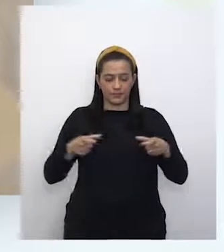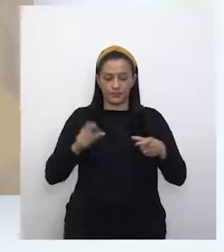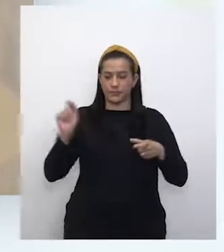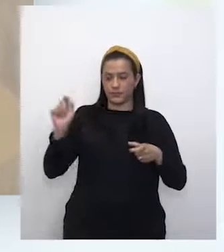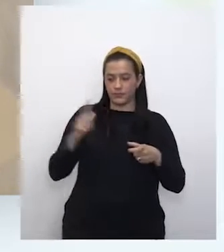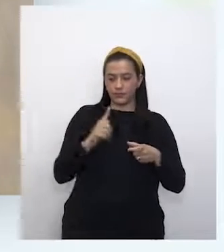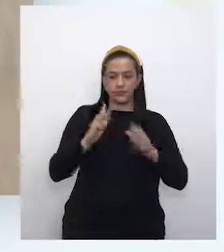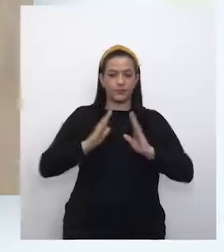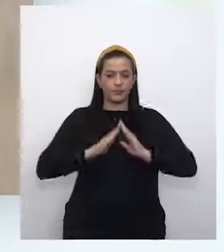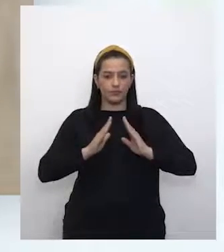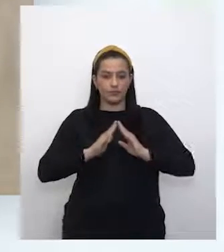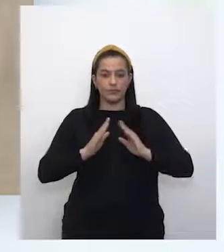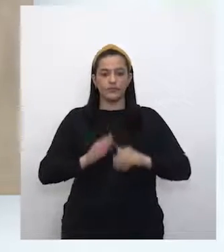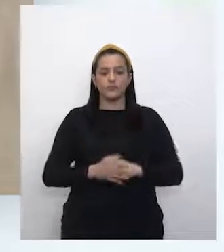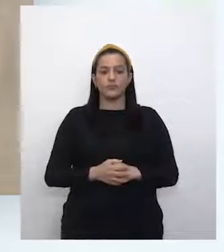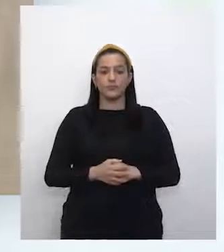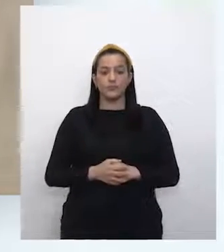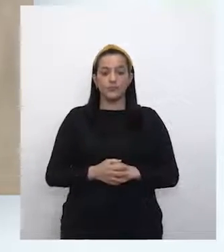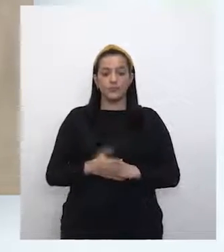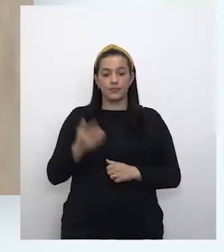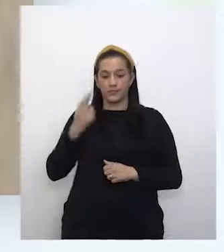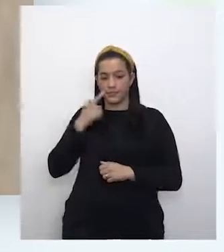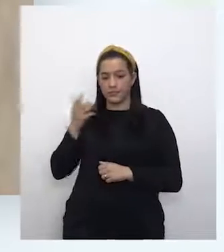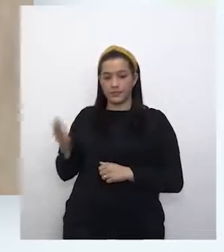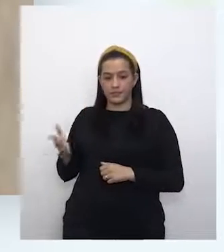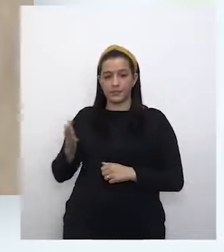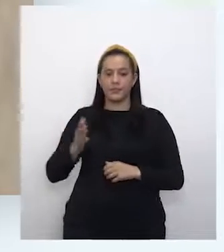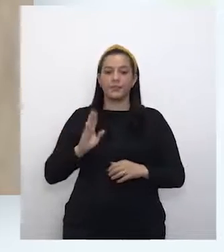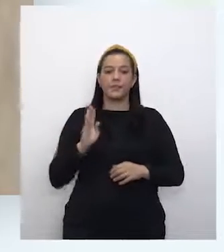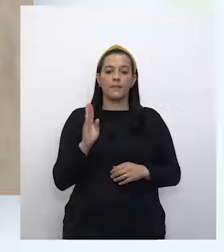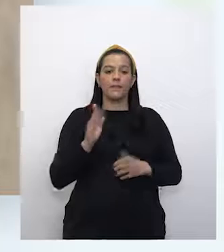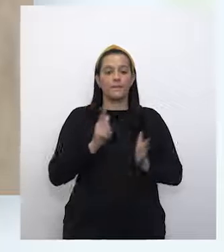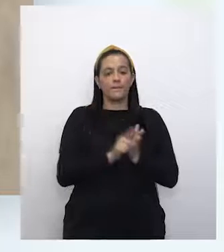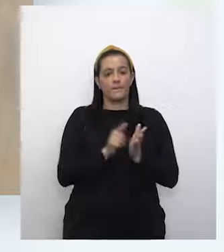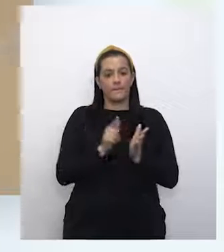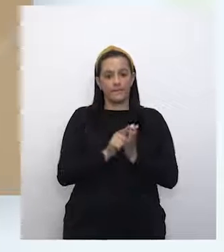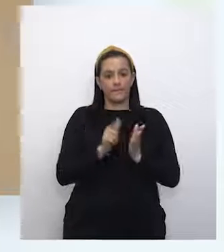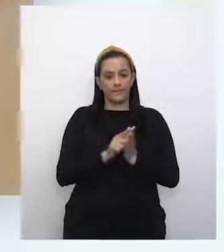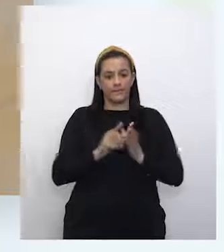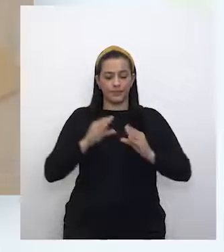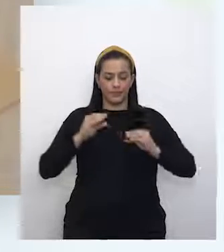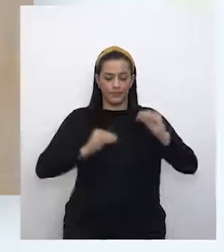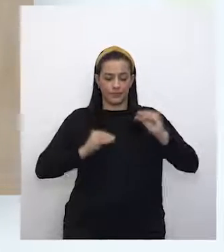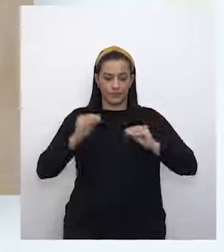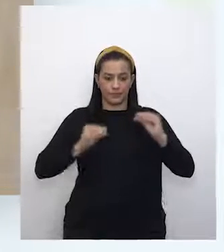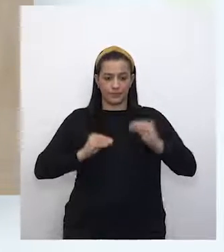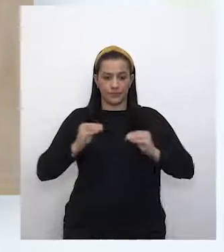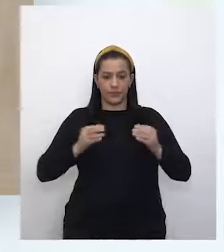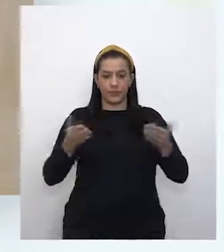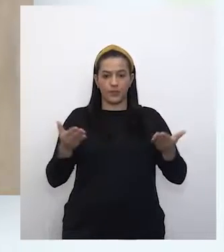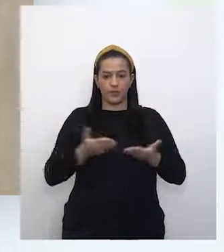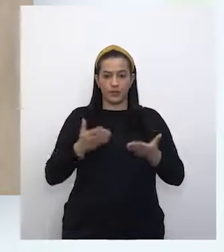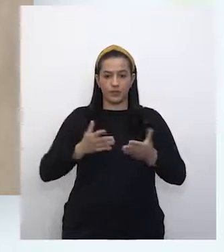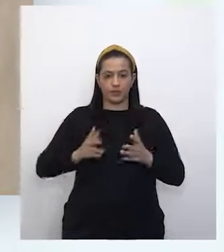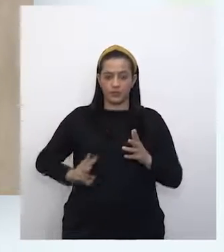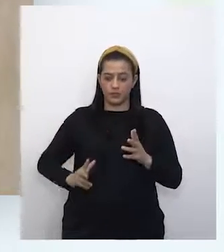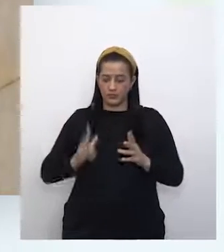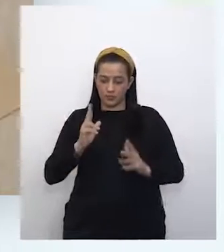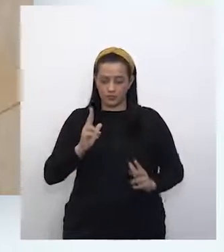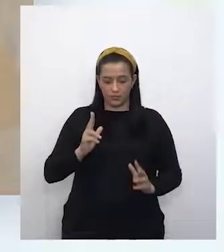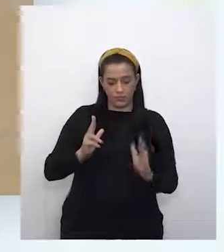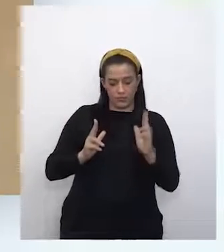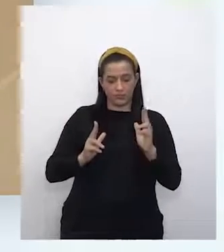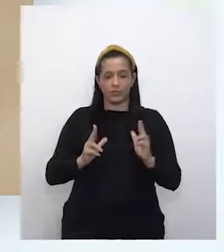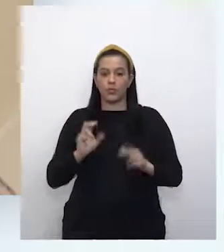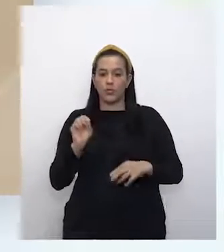solar caseira. Primeiro eu peguei um pedaço de papelão comum, né? Vou recortar as medidas, eu marquei